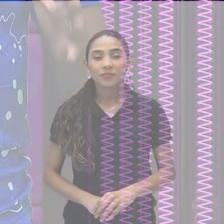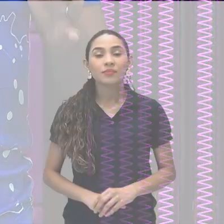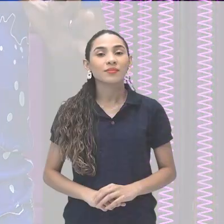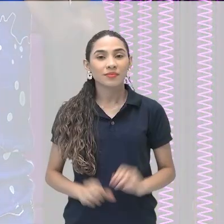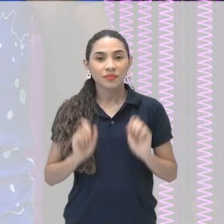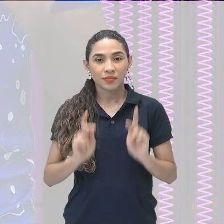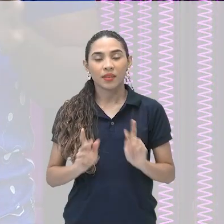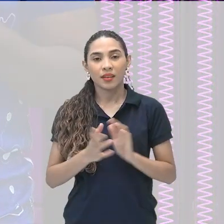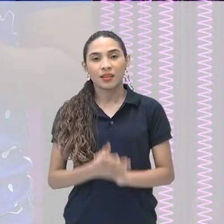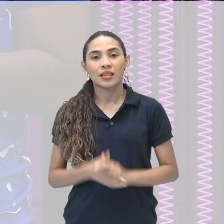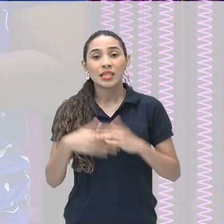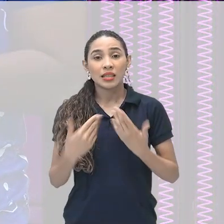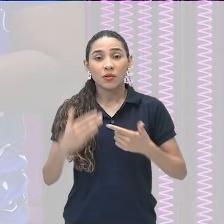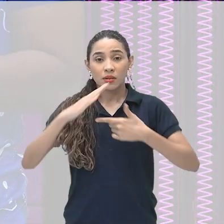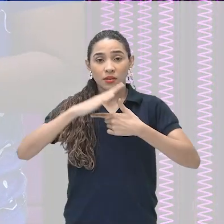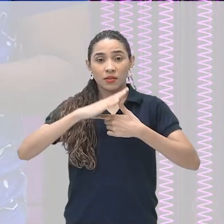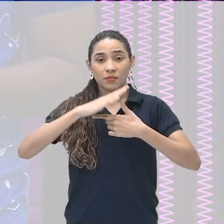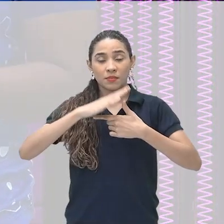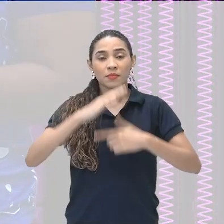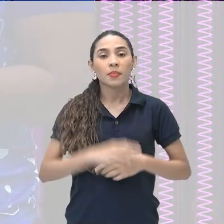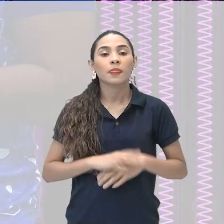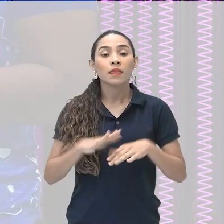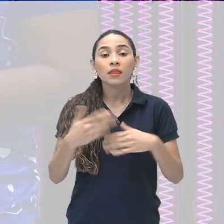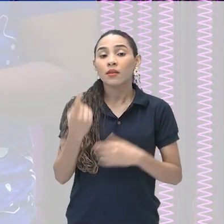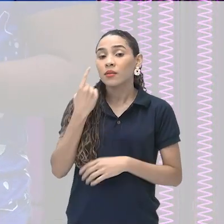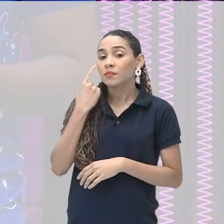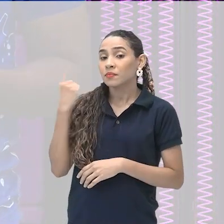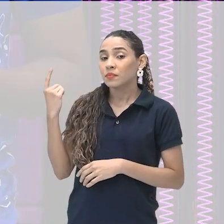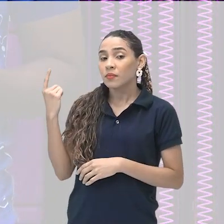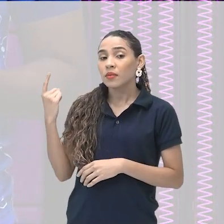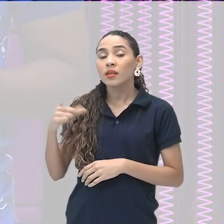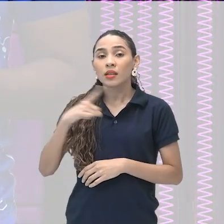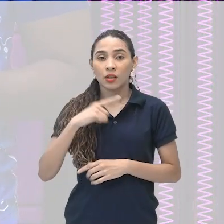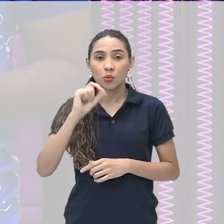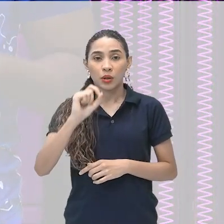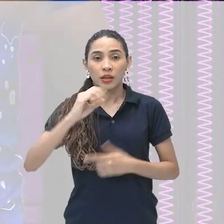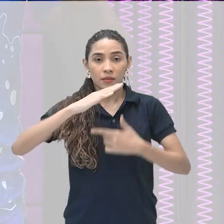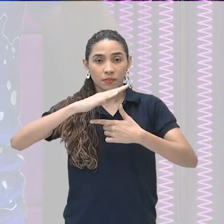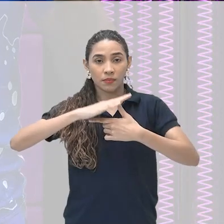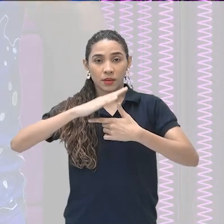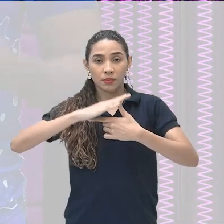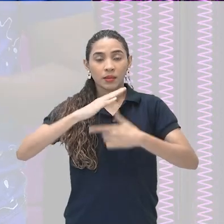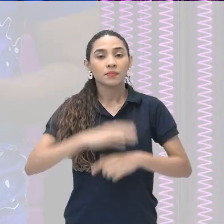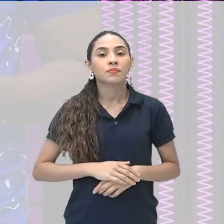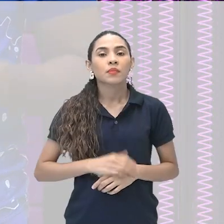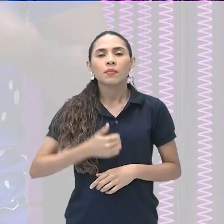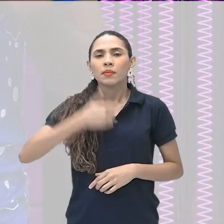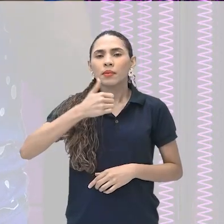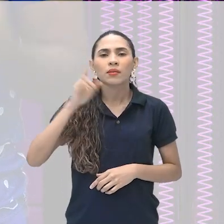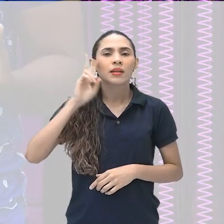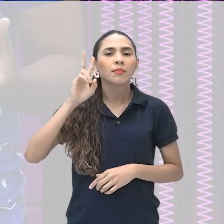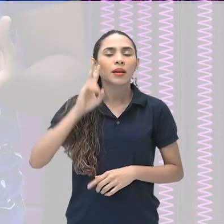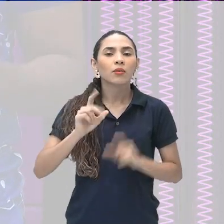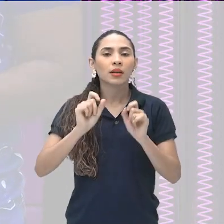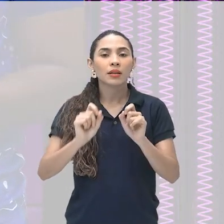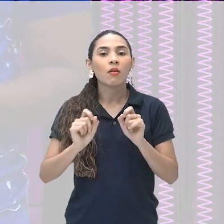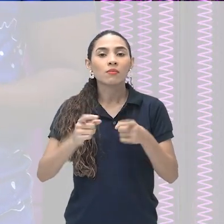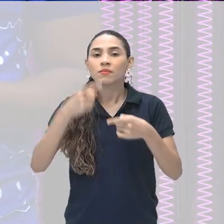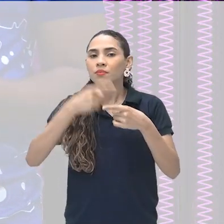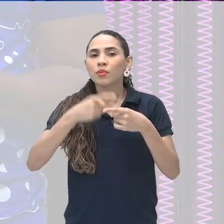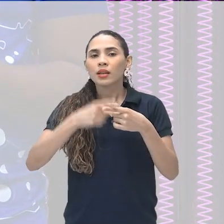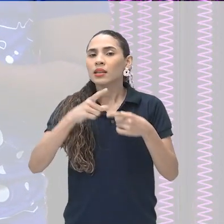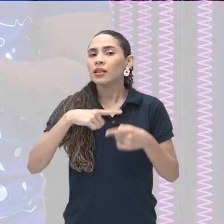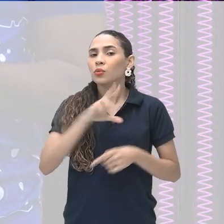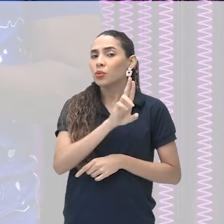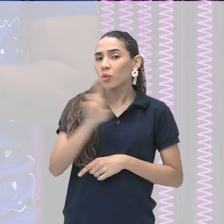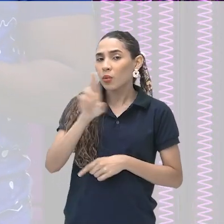Muito bem, vamos falar sobre triângulos retângulos. Então, aqui ao meu lado, eu tenho um triângulo retângulo. Primeiro, vamos recordar por que ele recebe